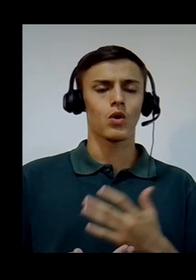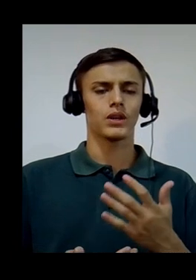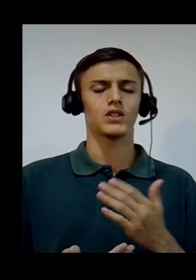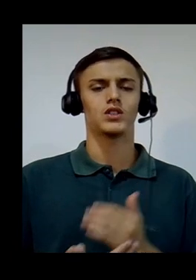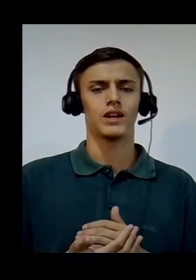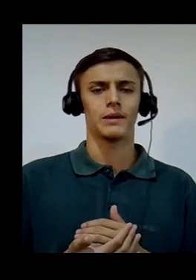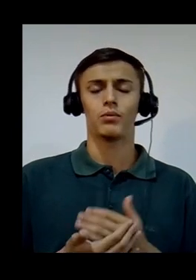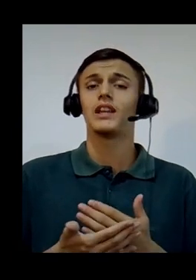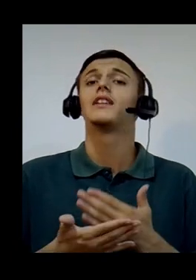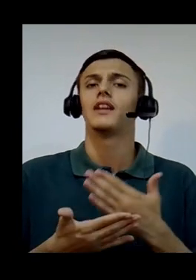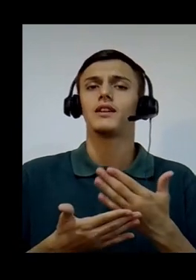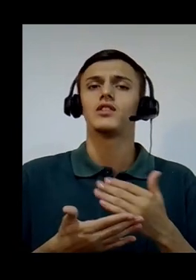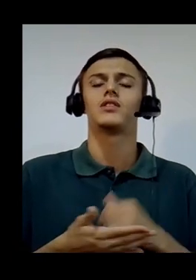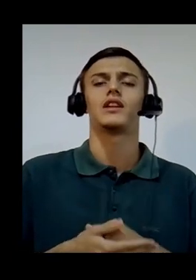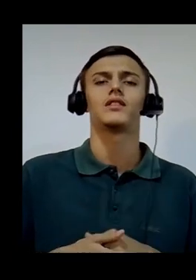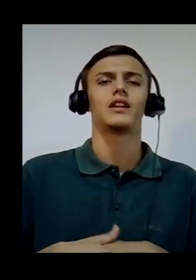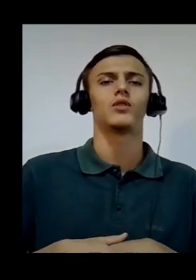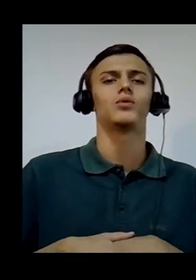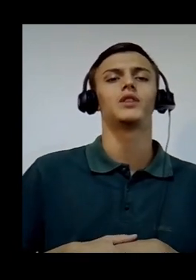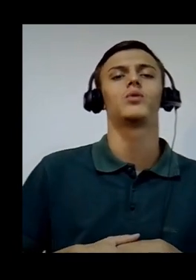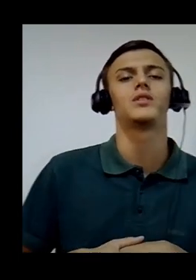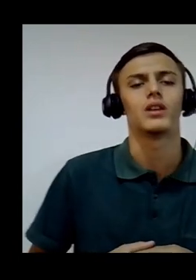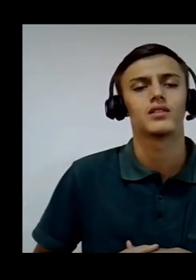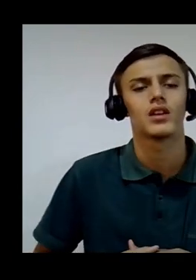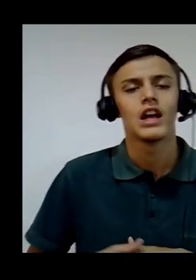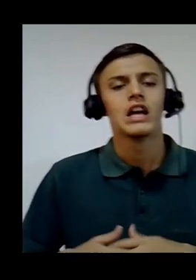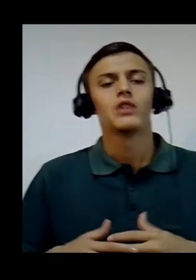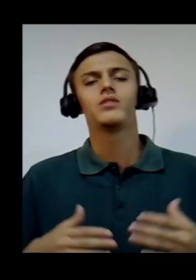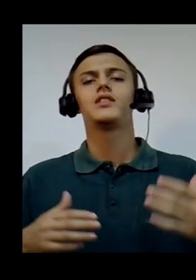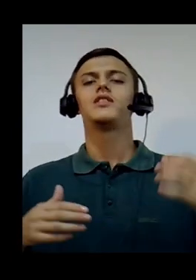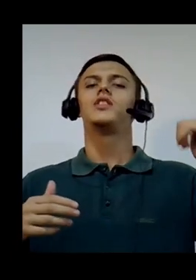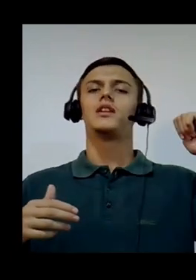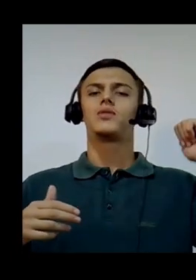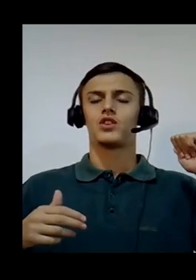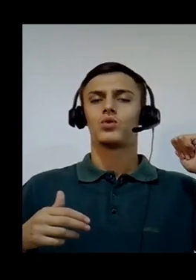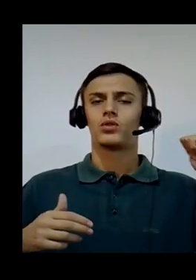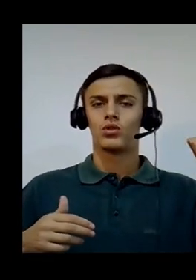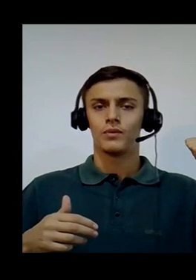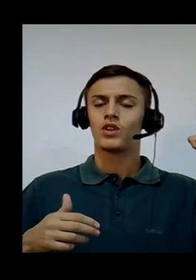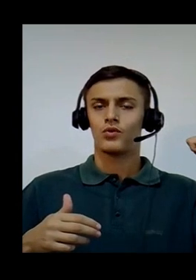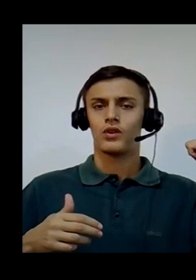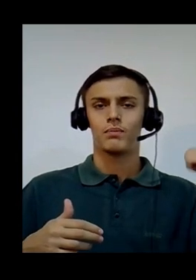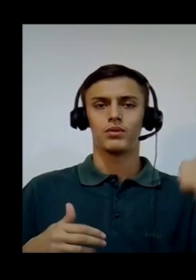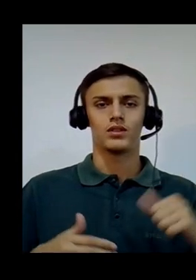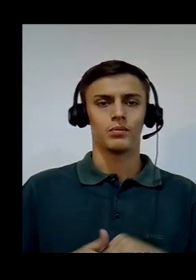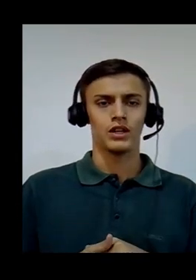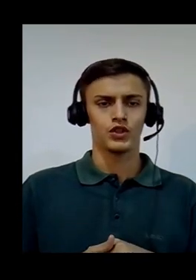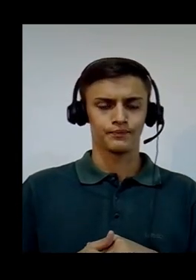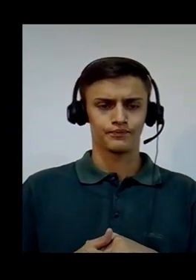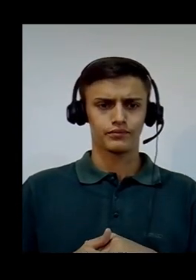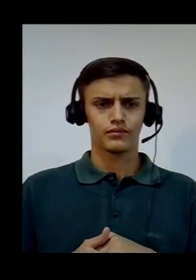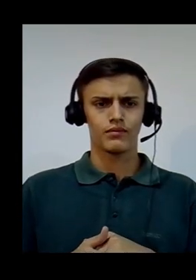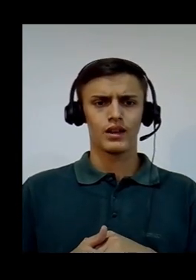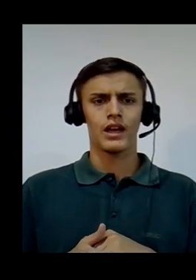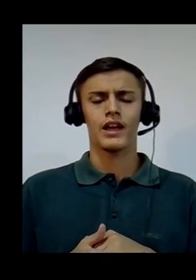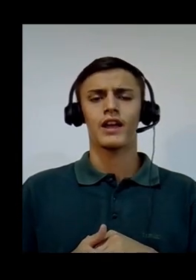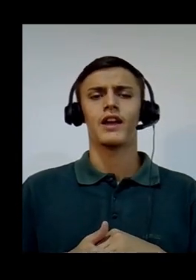daí. Como que a gente vai, por que, né, que a gente tem que entrar em contato com a segurança? Todos esses direitos que a gente conquistou, que eu falei